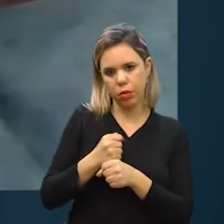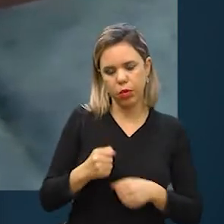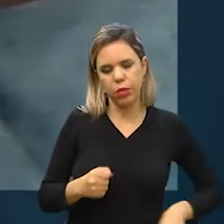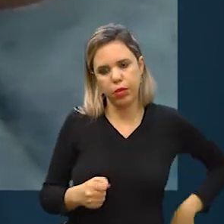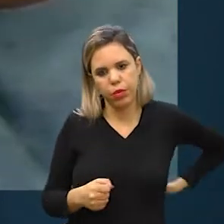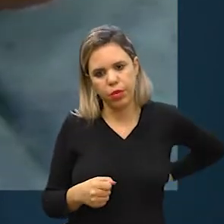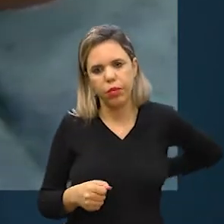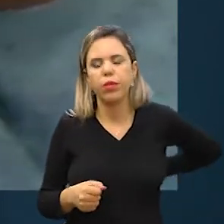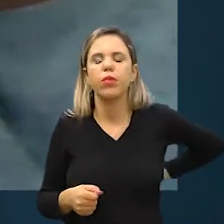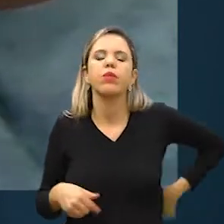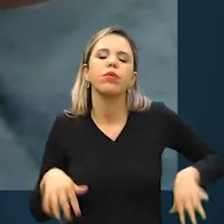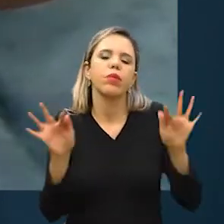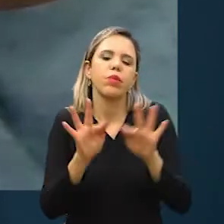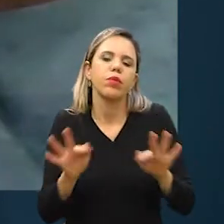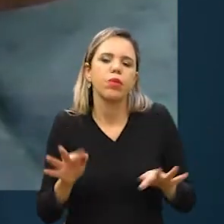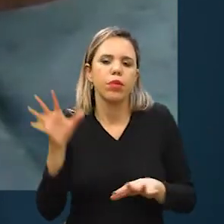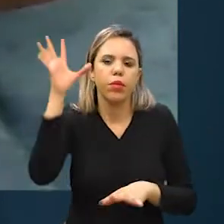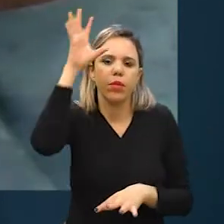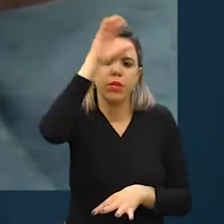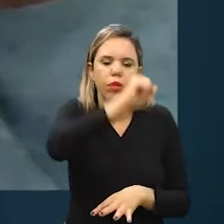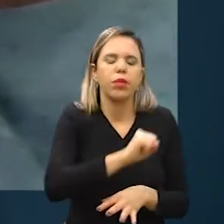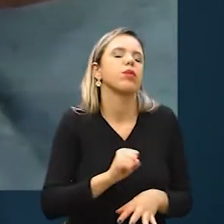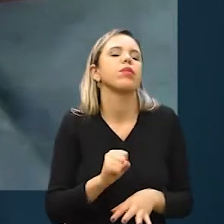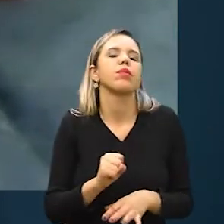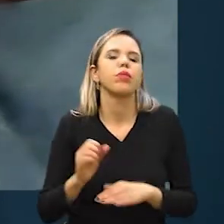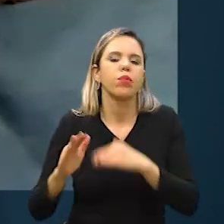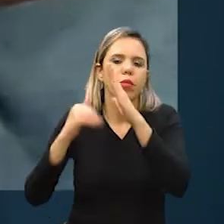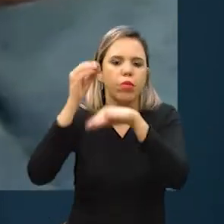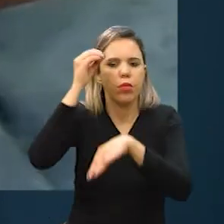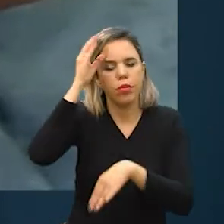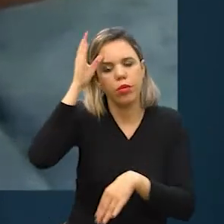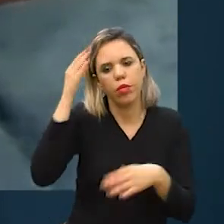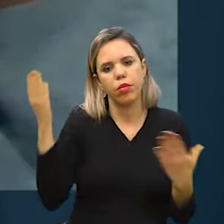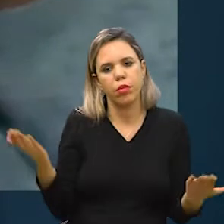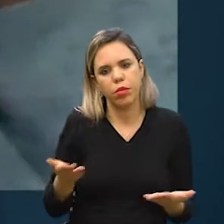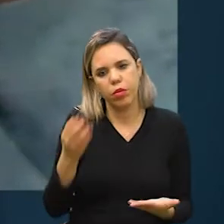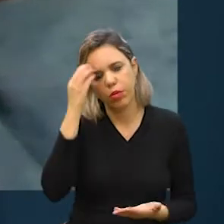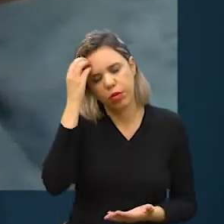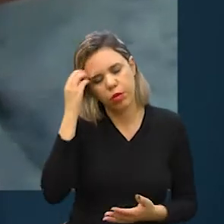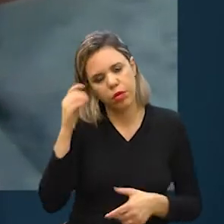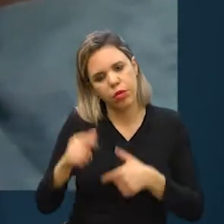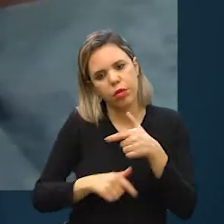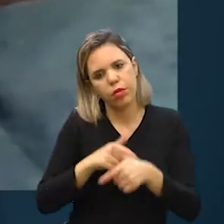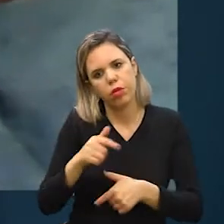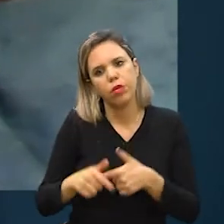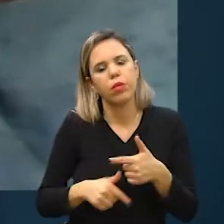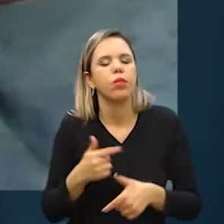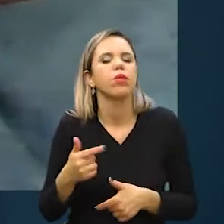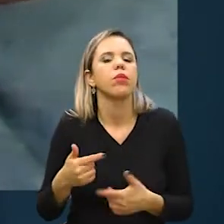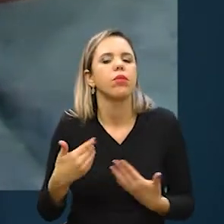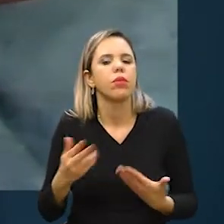anos muito felizes, de muito aprendizado e de muito crescimento. Hoje, eu trabalho no dia a